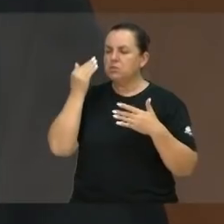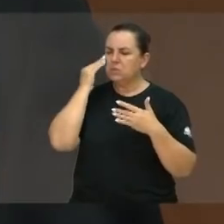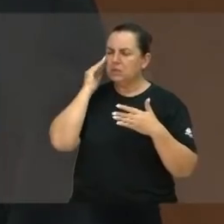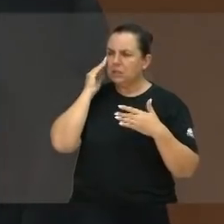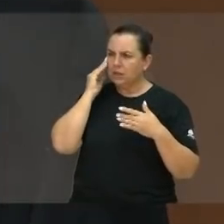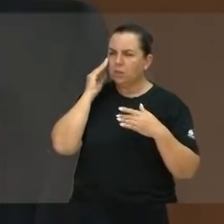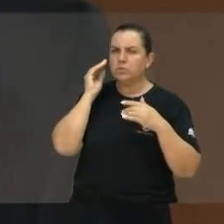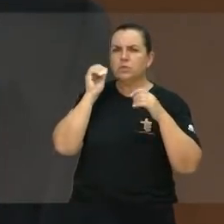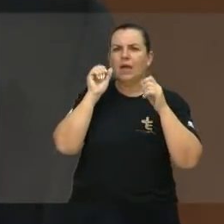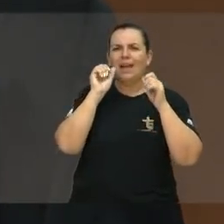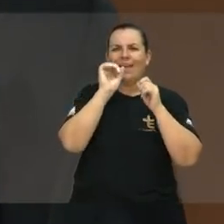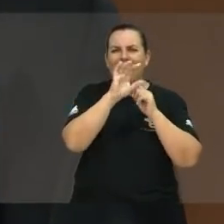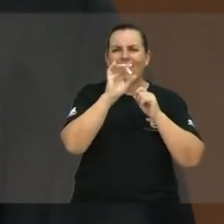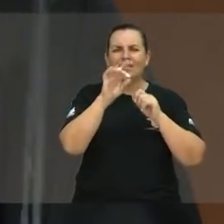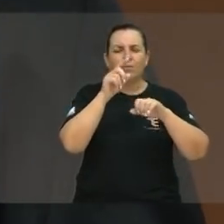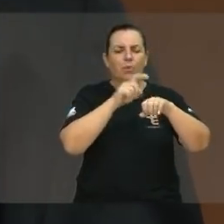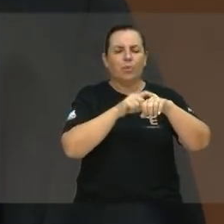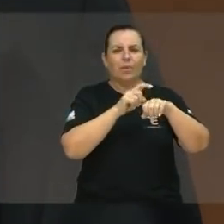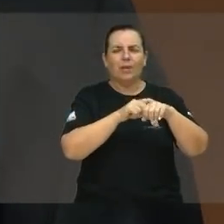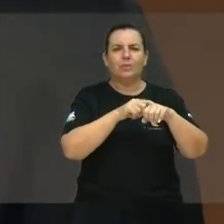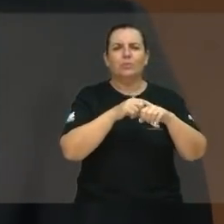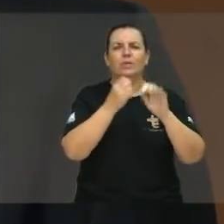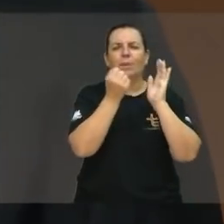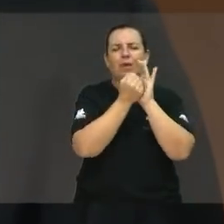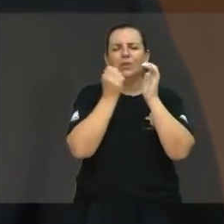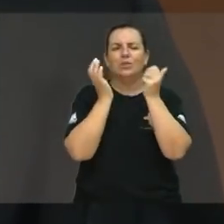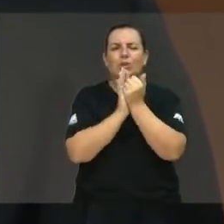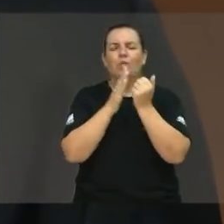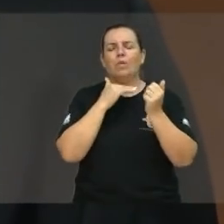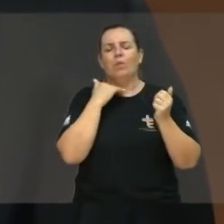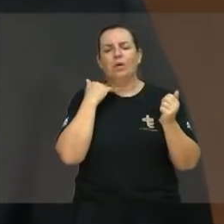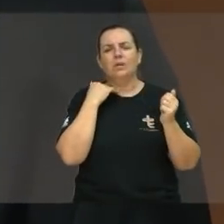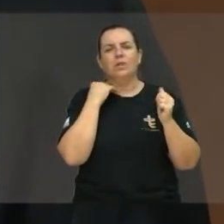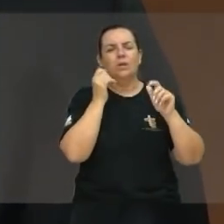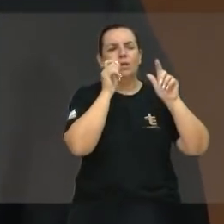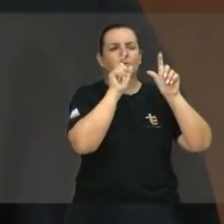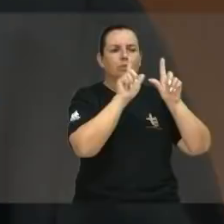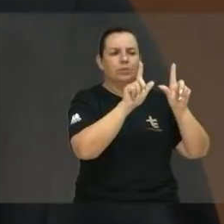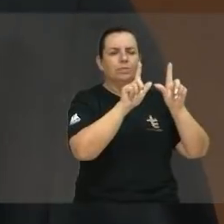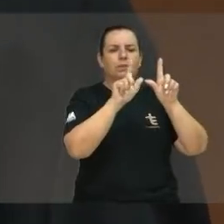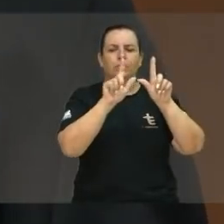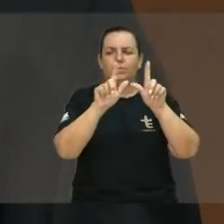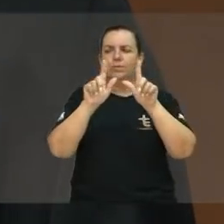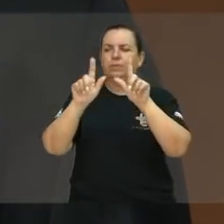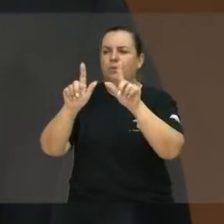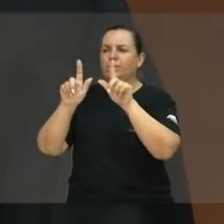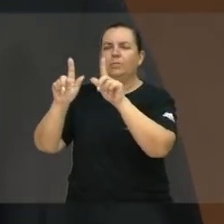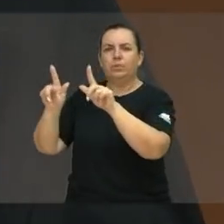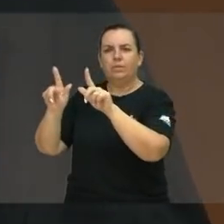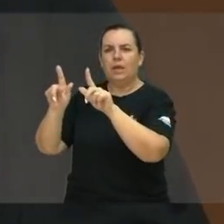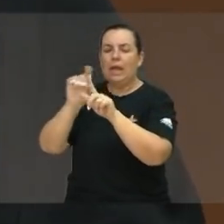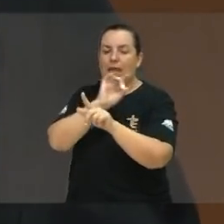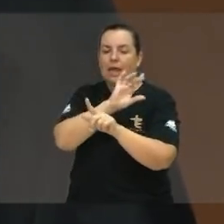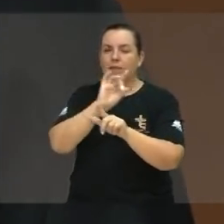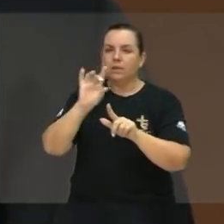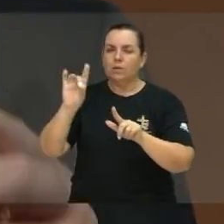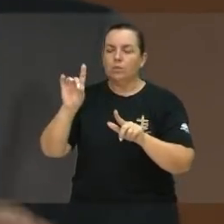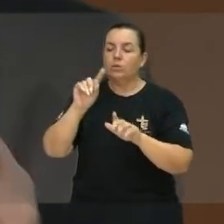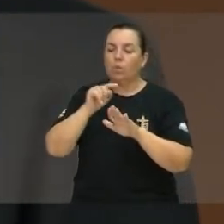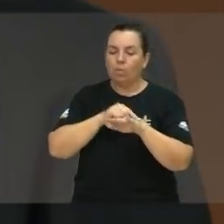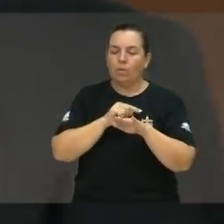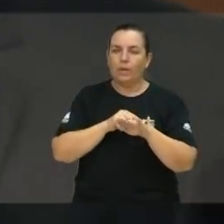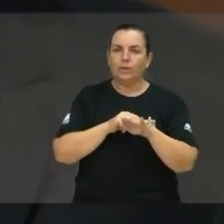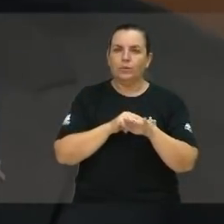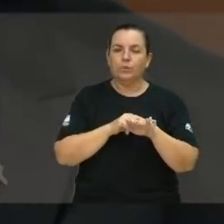abraçou a paixão ea morte inclusive para mostrar que nem